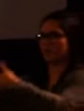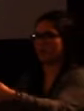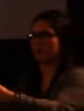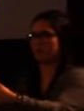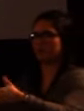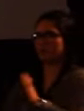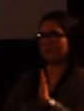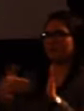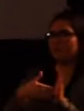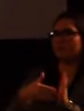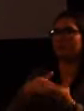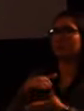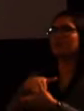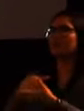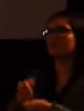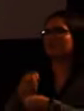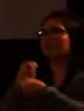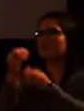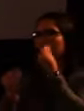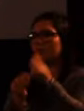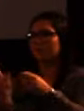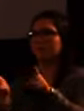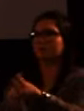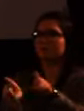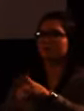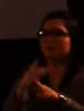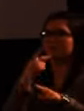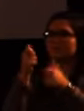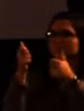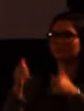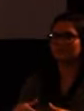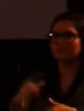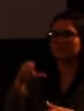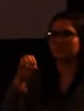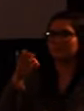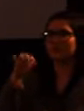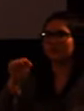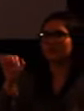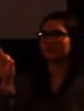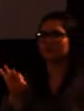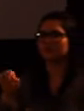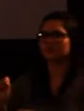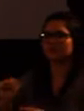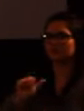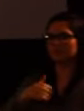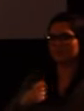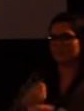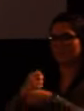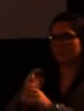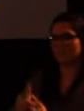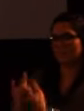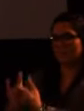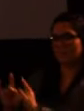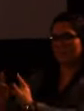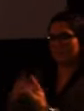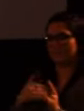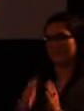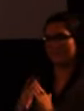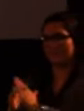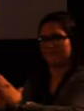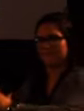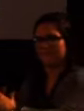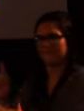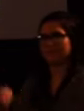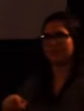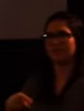fundo. Nós estamos falando da cota máxima de terreno por unidade habitacional, que é um parâmetro